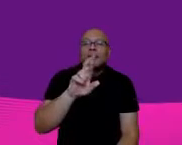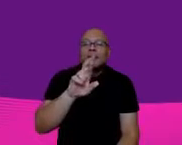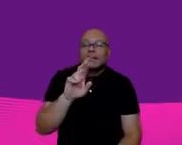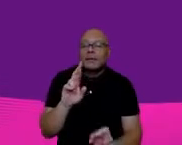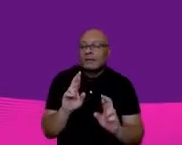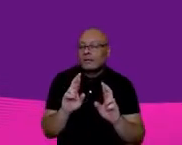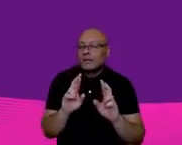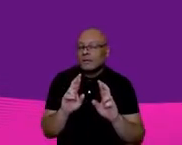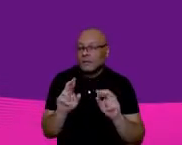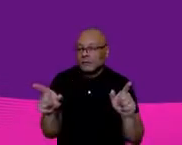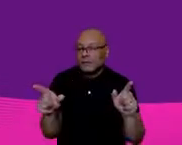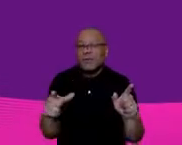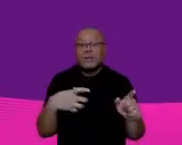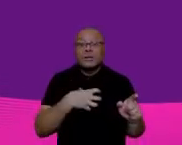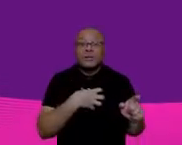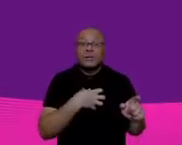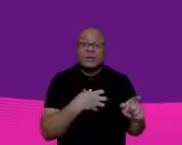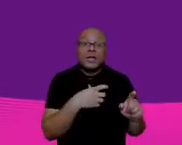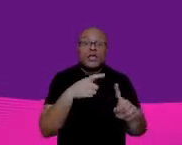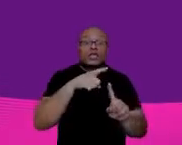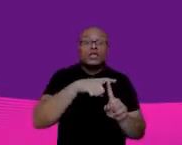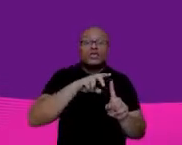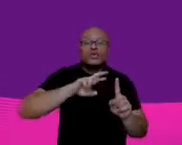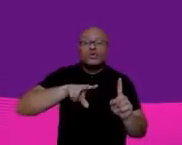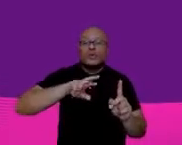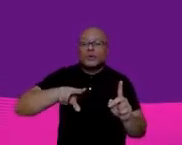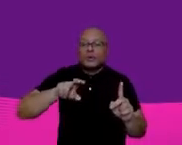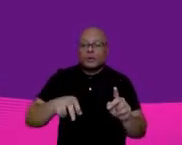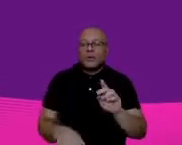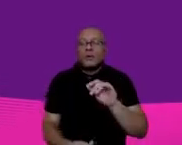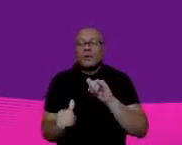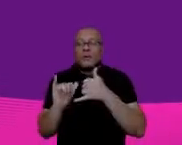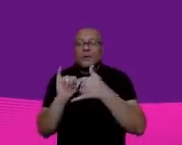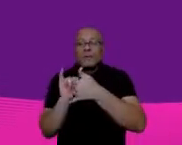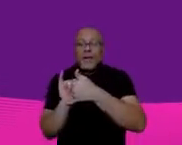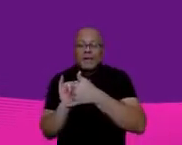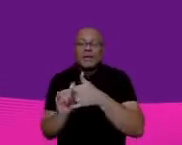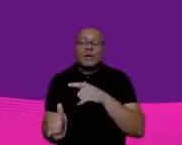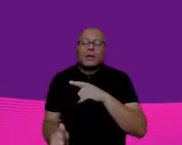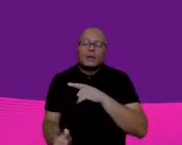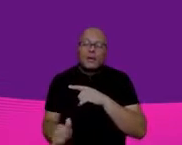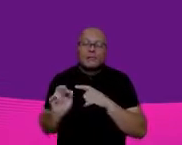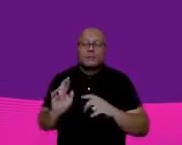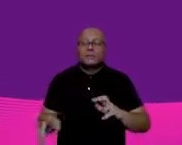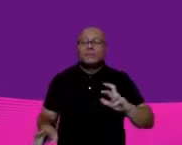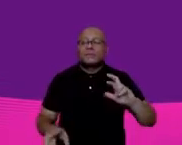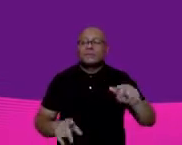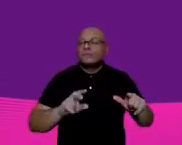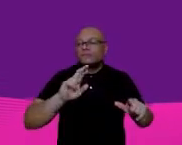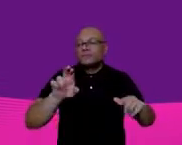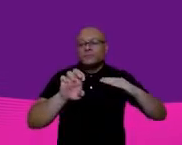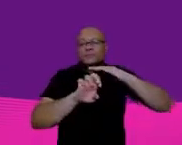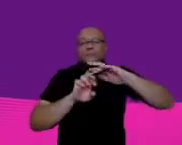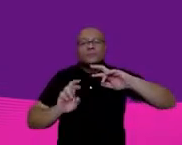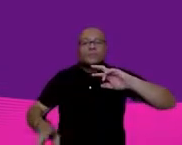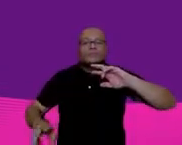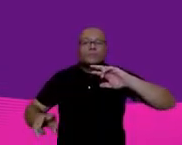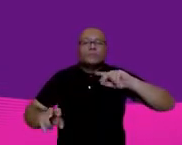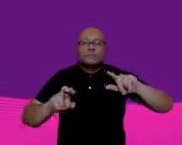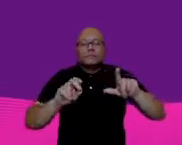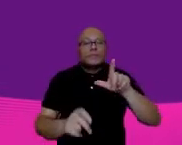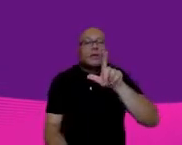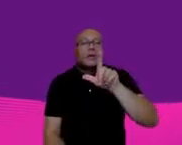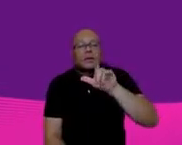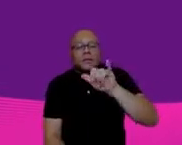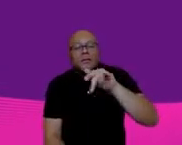um, a Biomed também tem, diferentes empresas têm diferentes liners e nós